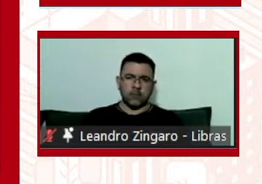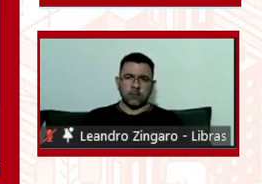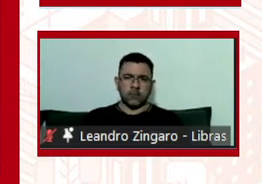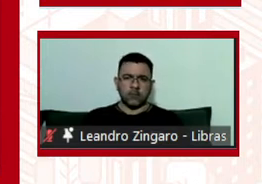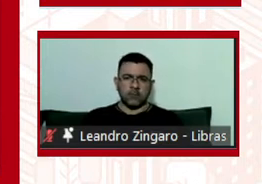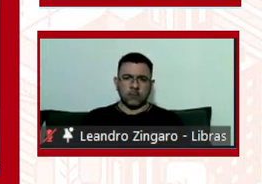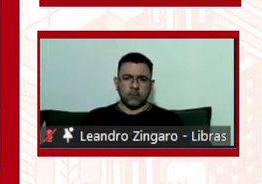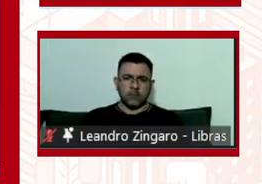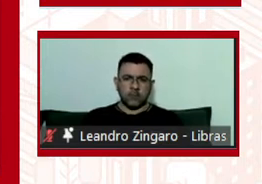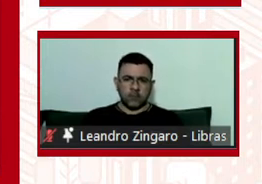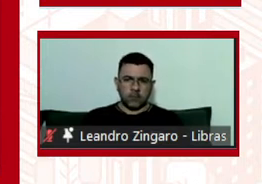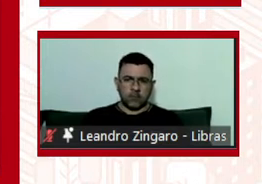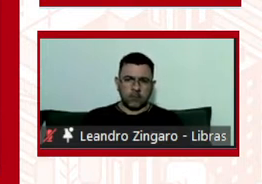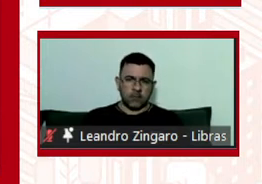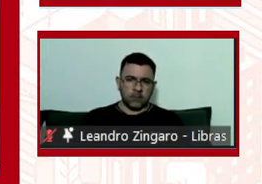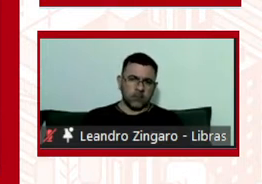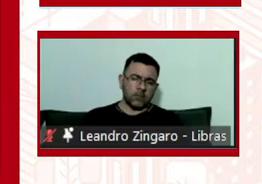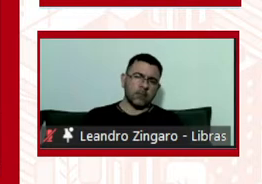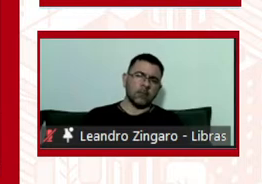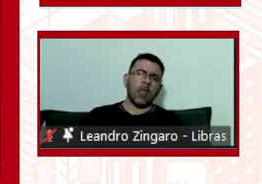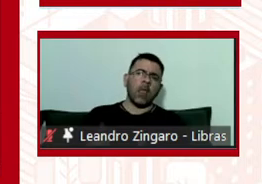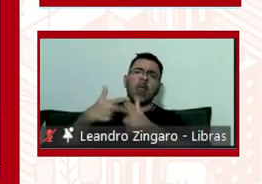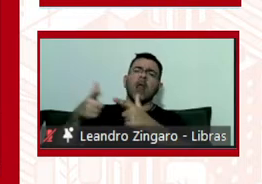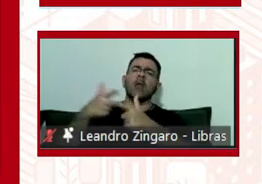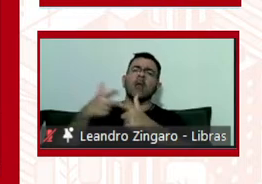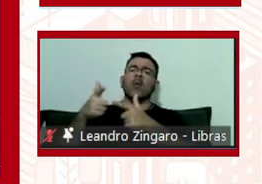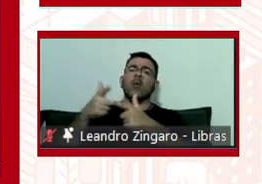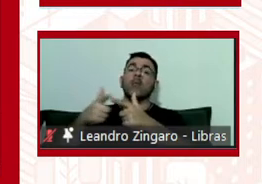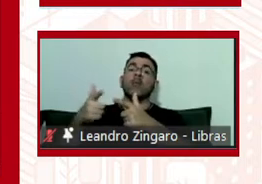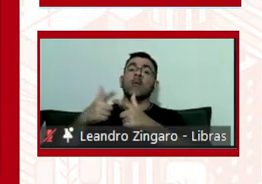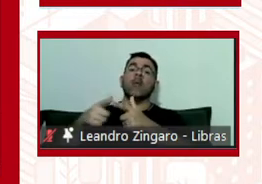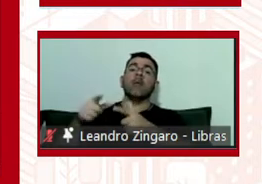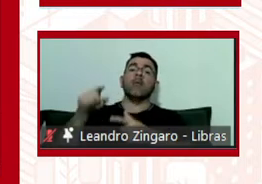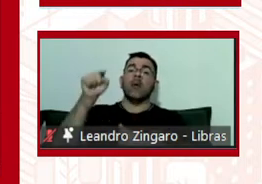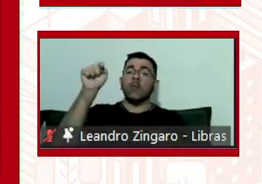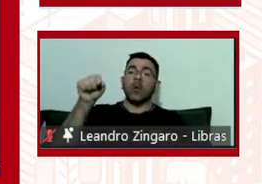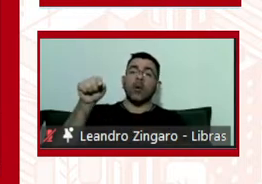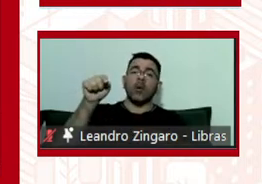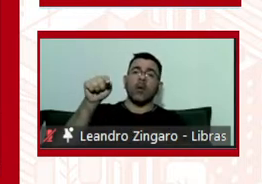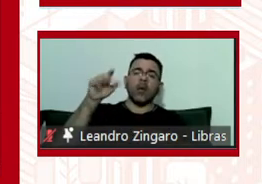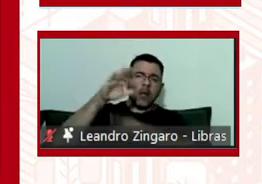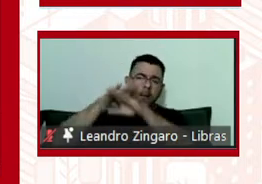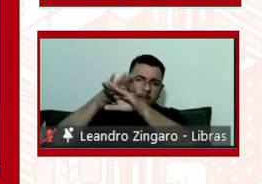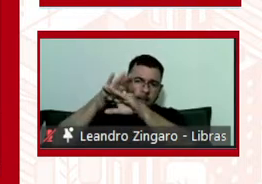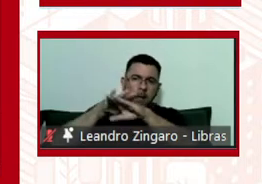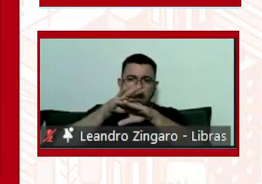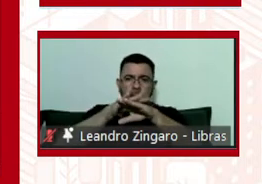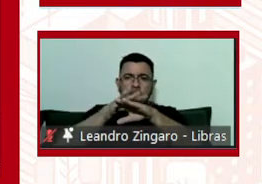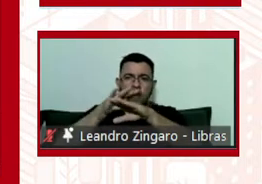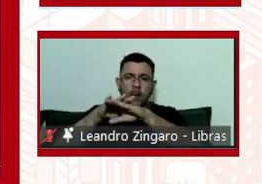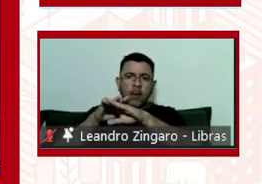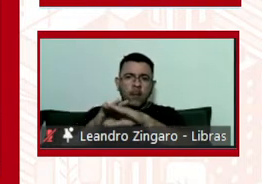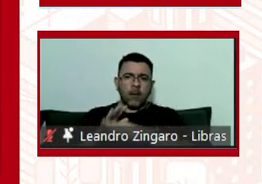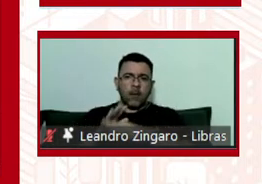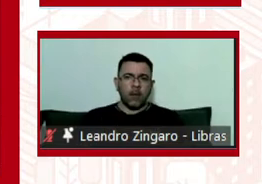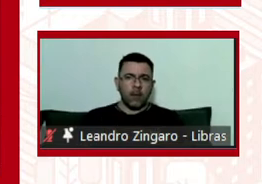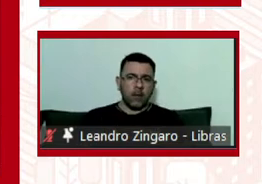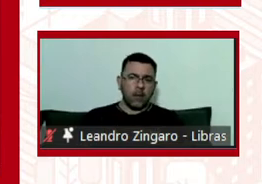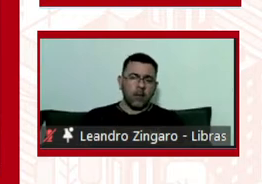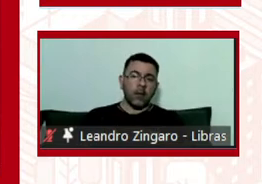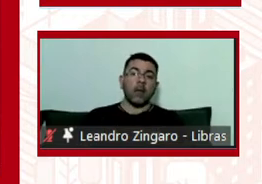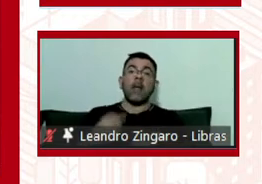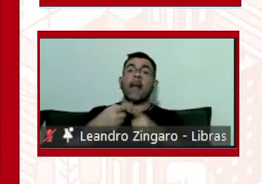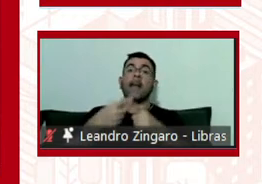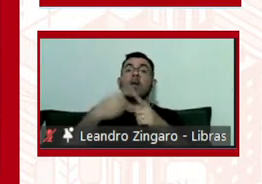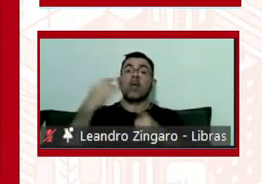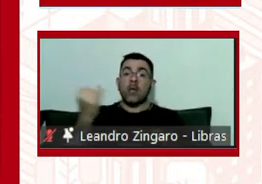técnica aí que no início a câmera não pegava e a foi treinando treinando ela até conseguir pegar e por que isso é importante